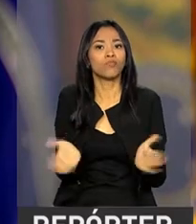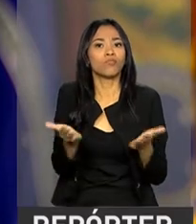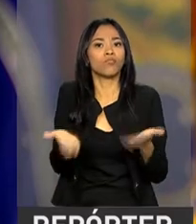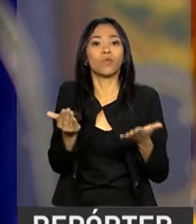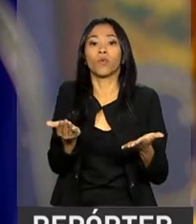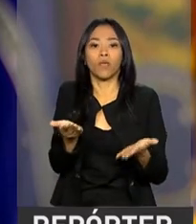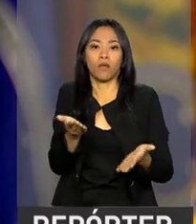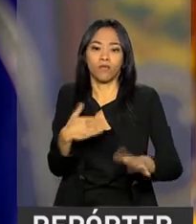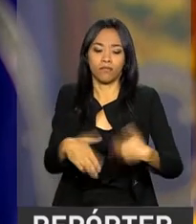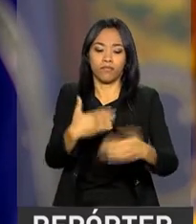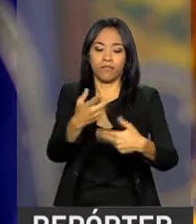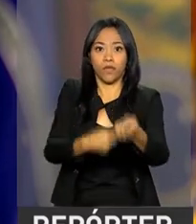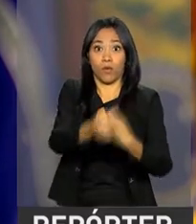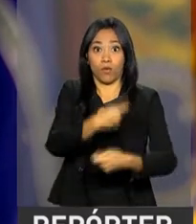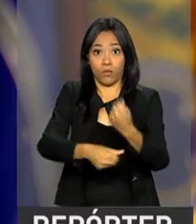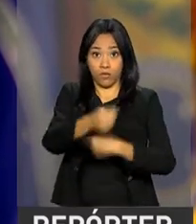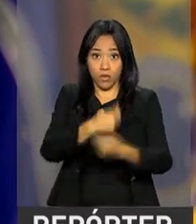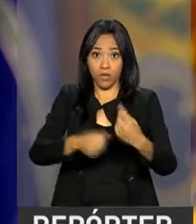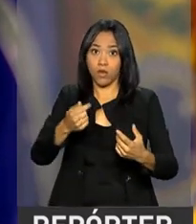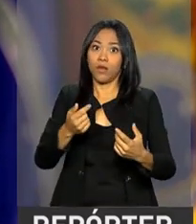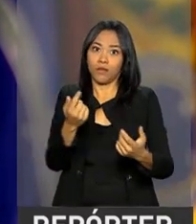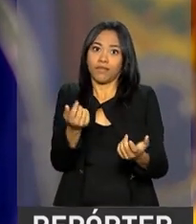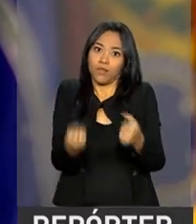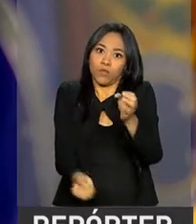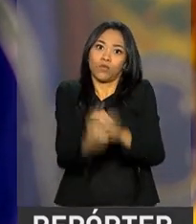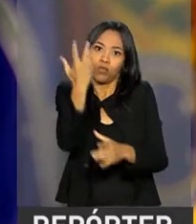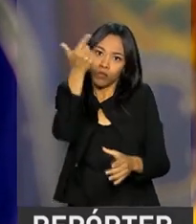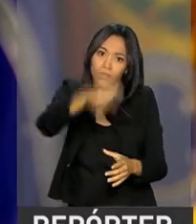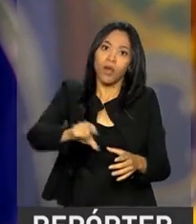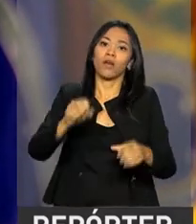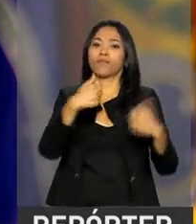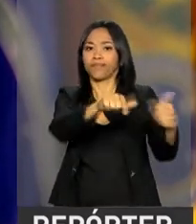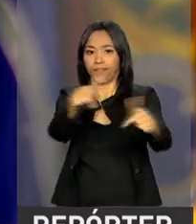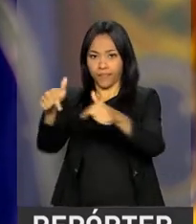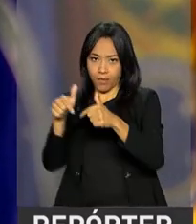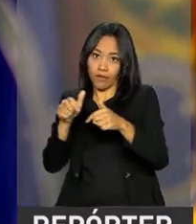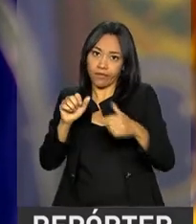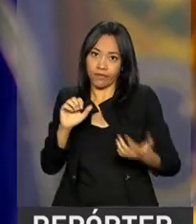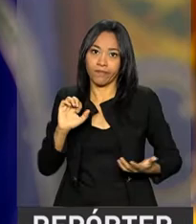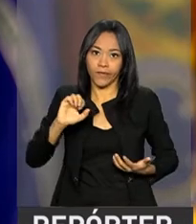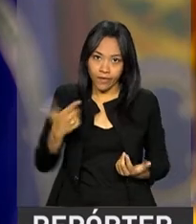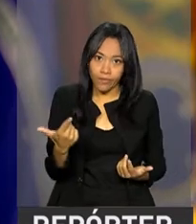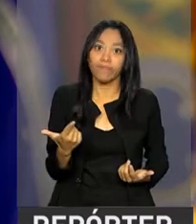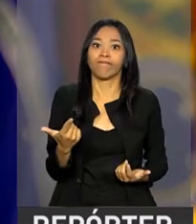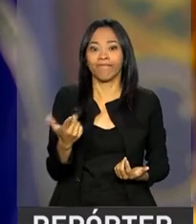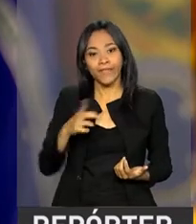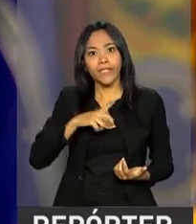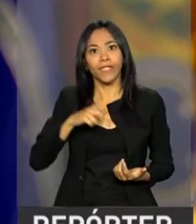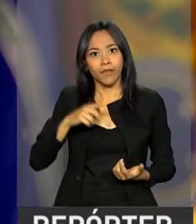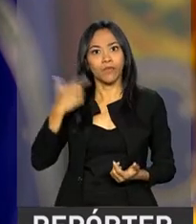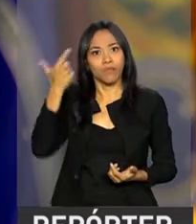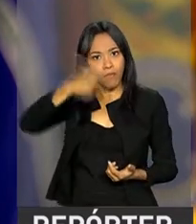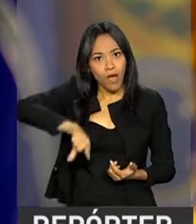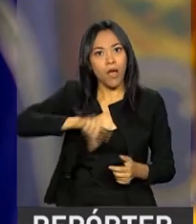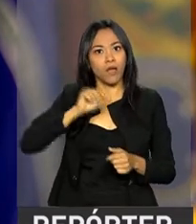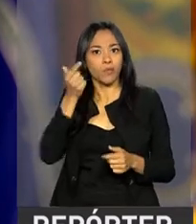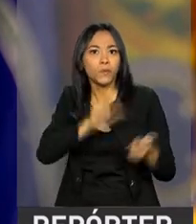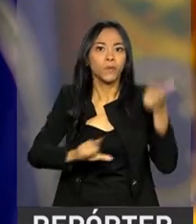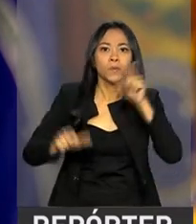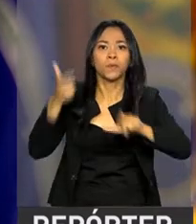da economia mais e mais empregos é claro que ainda temos muito a